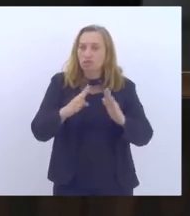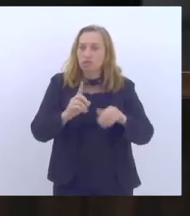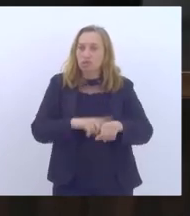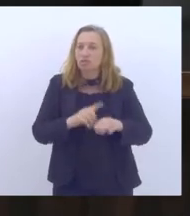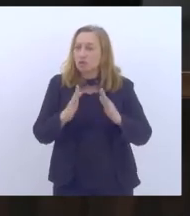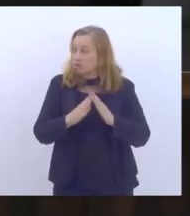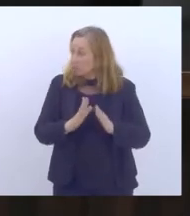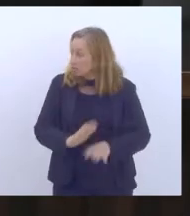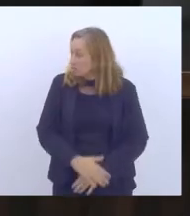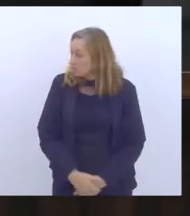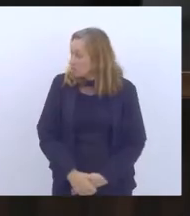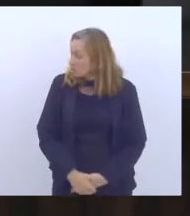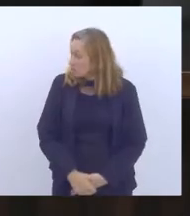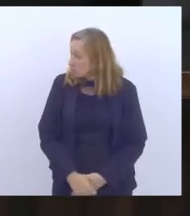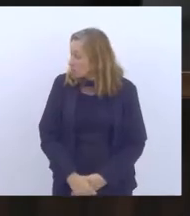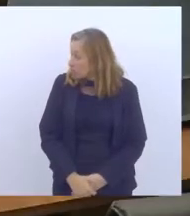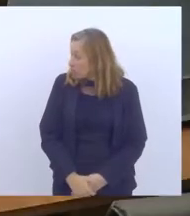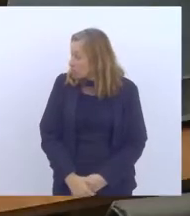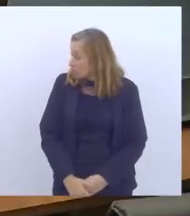regimentais e